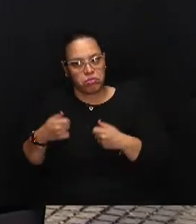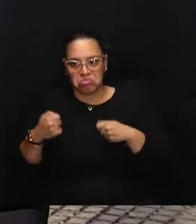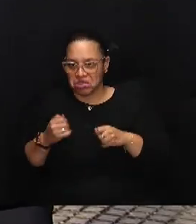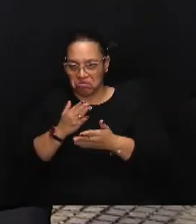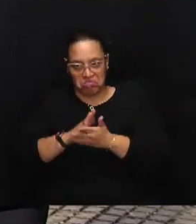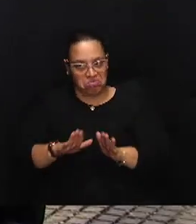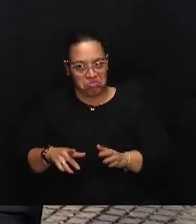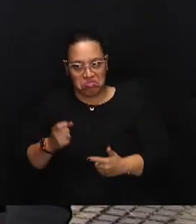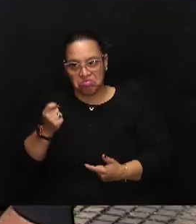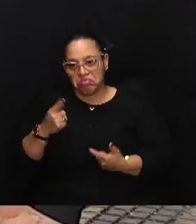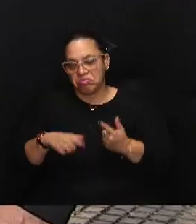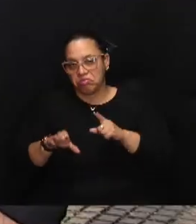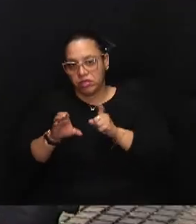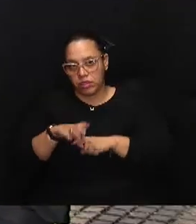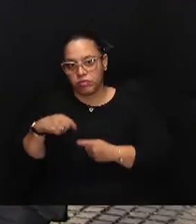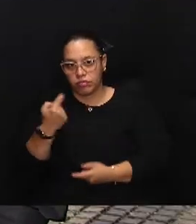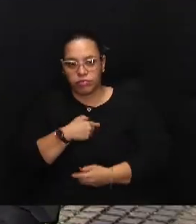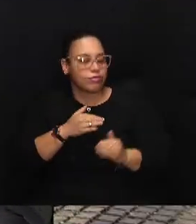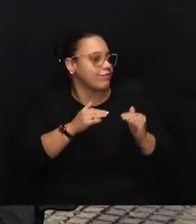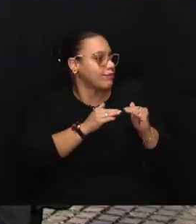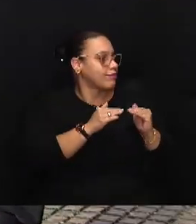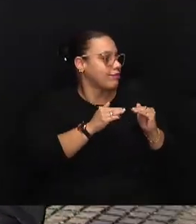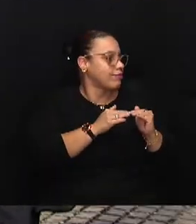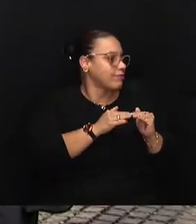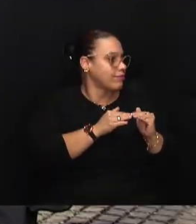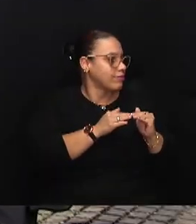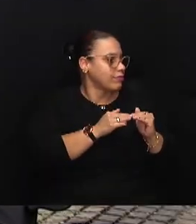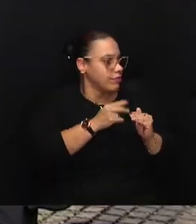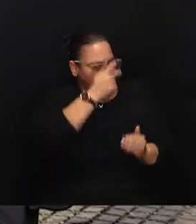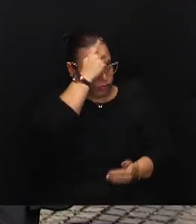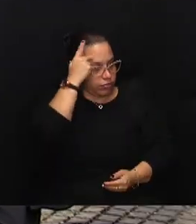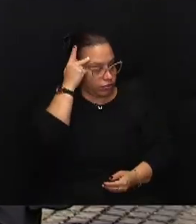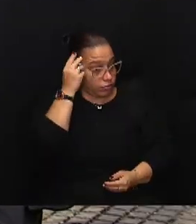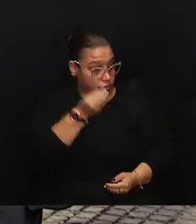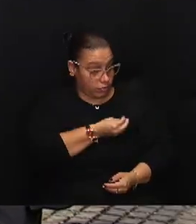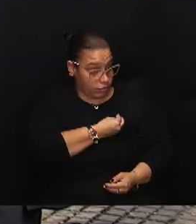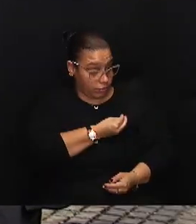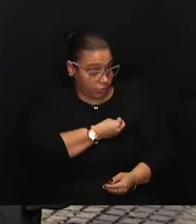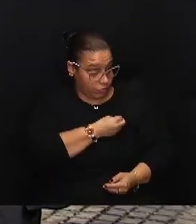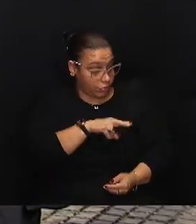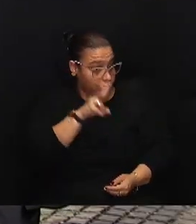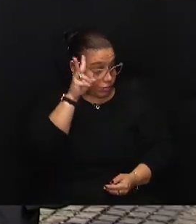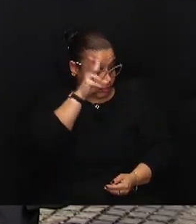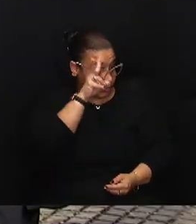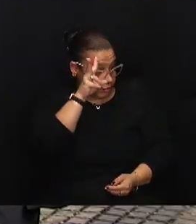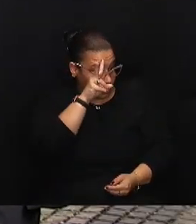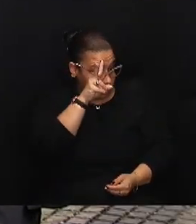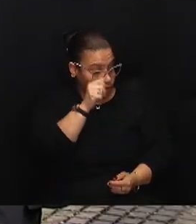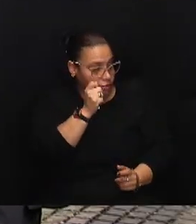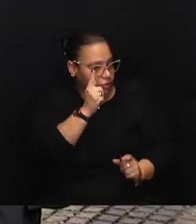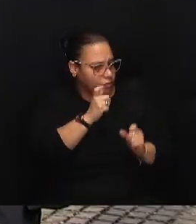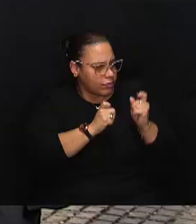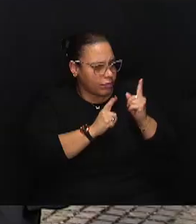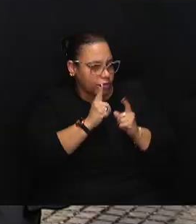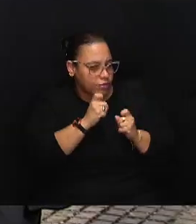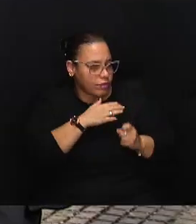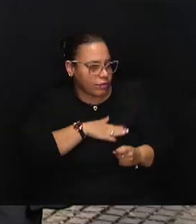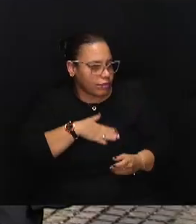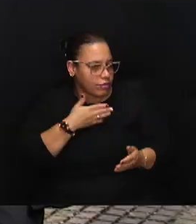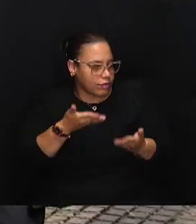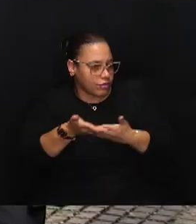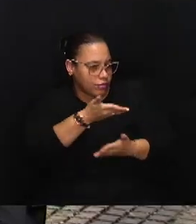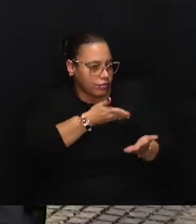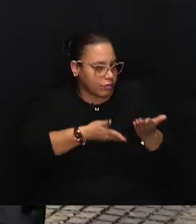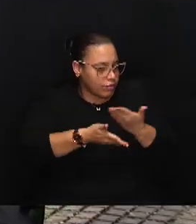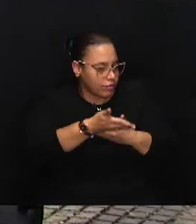acabar, depende da gente. Com certeza. E tem muita gente que se mantém vivo aqui pelas histórias, né? Tem algumas que você gostaria de compartilhar